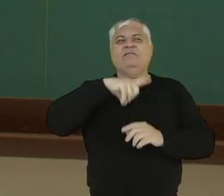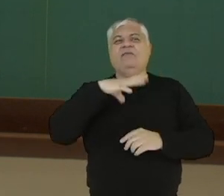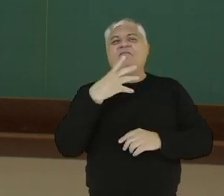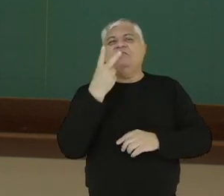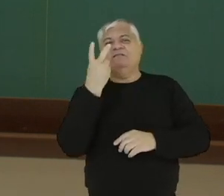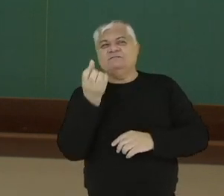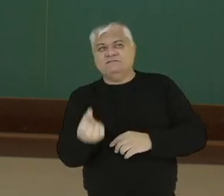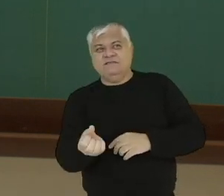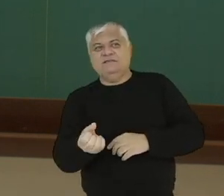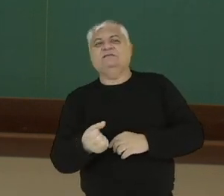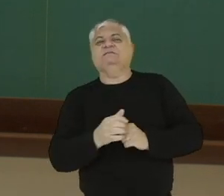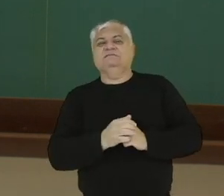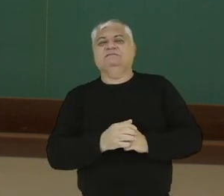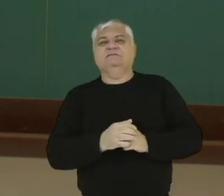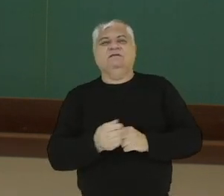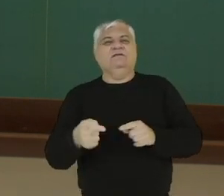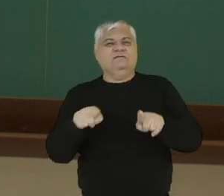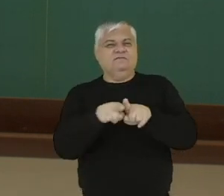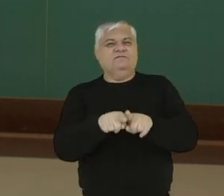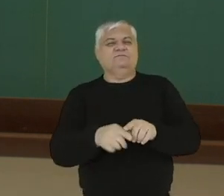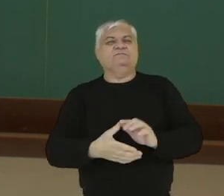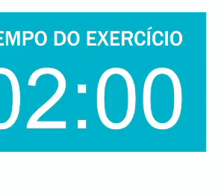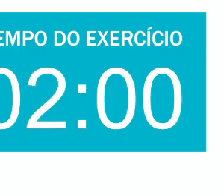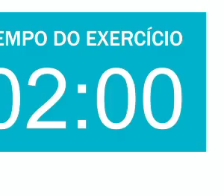Pense um pouquinho e a gente já volta com a resposta.